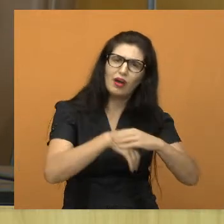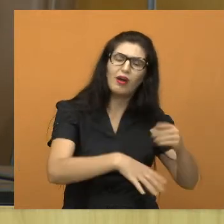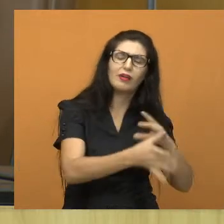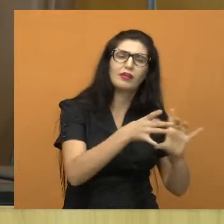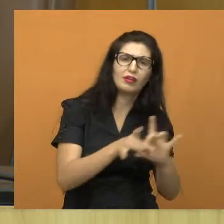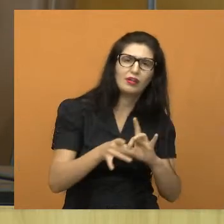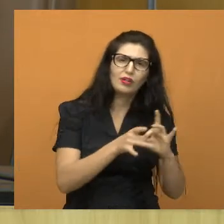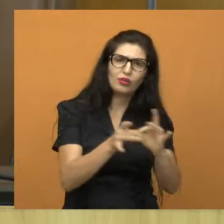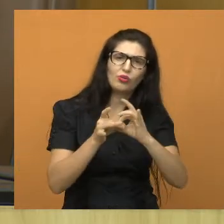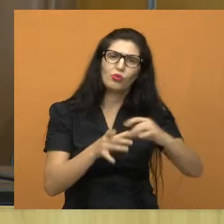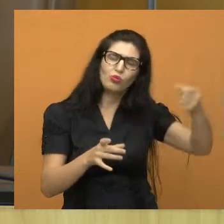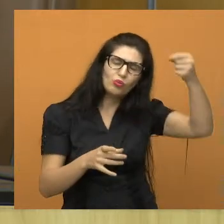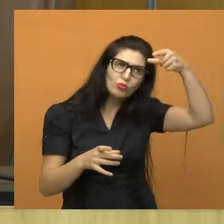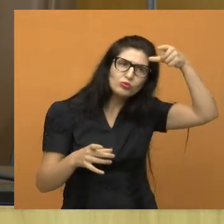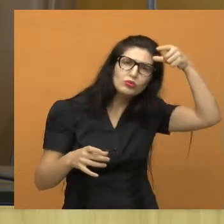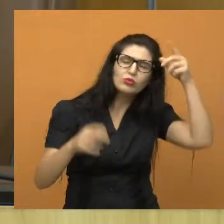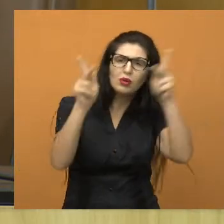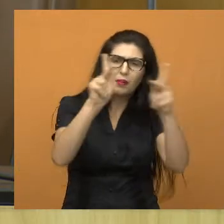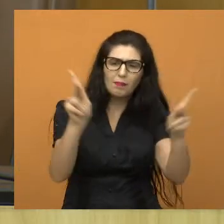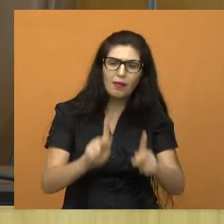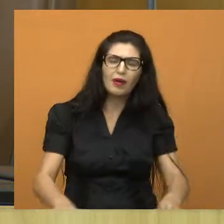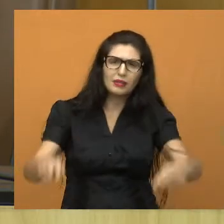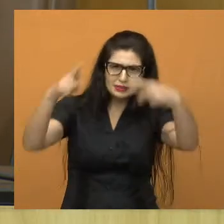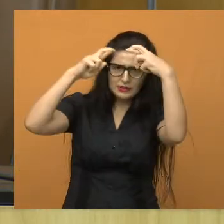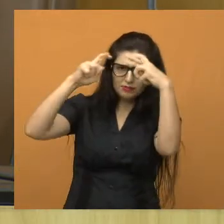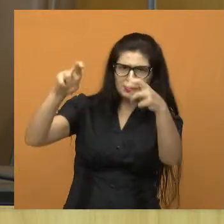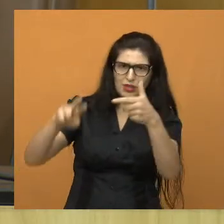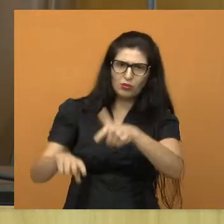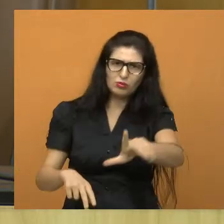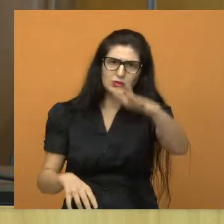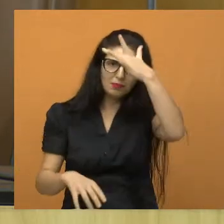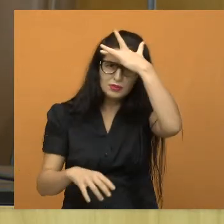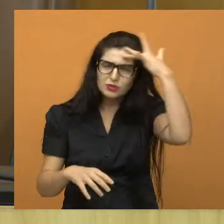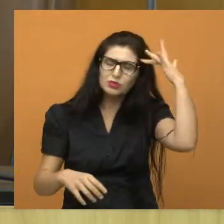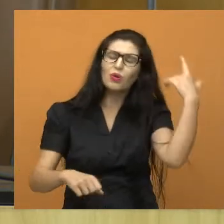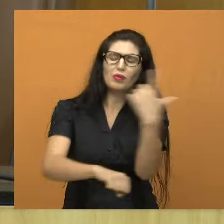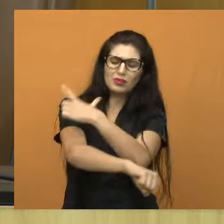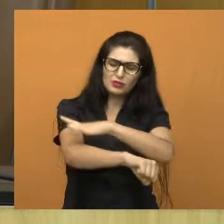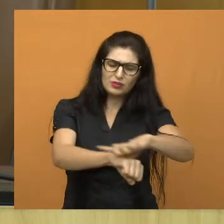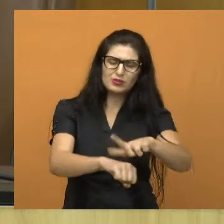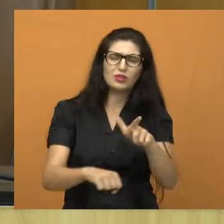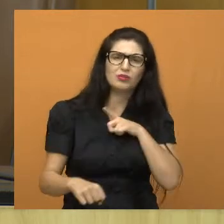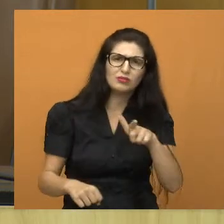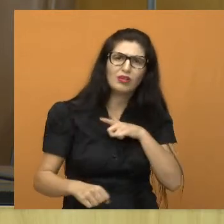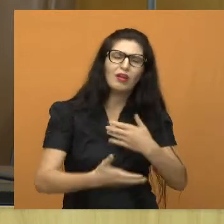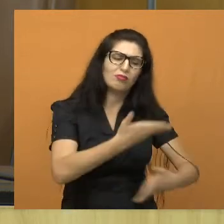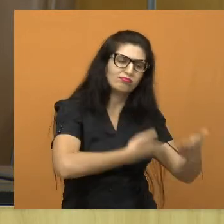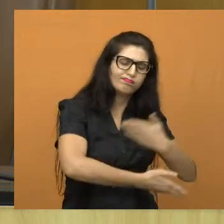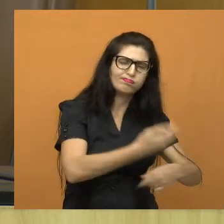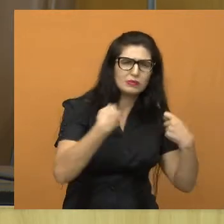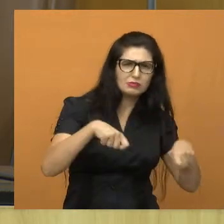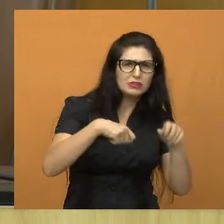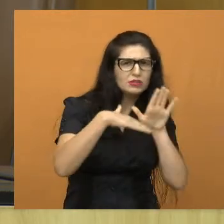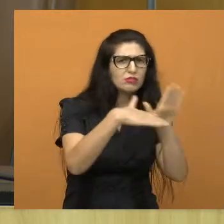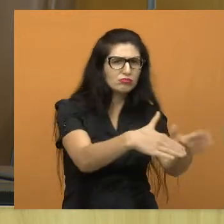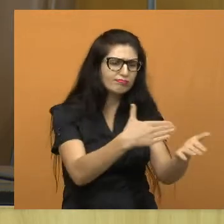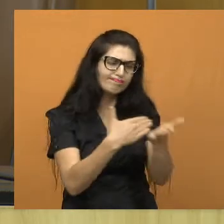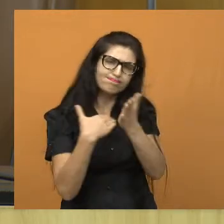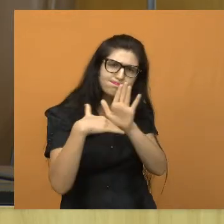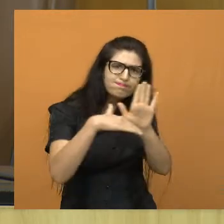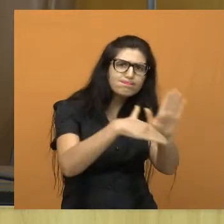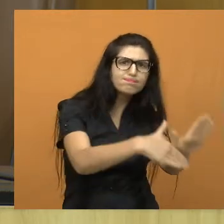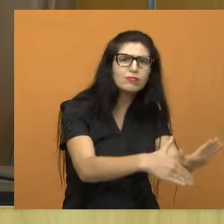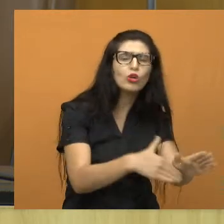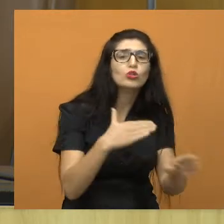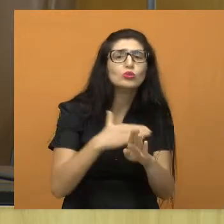da paz, do respeito ao próximo, da solidariedade, entendendo que todos nós somos participantes, somos